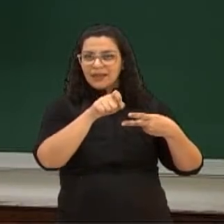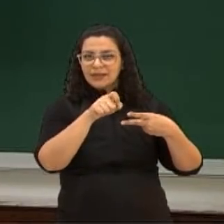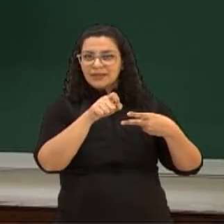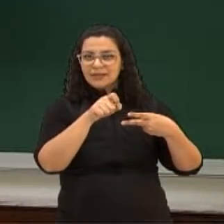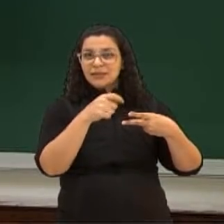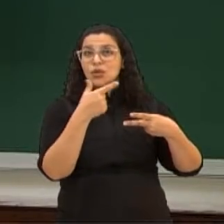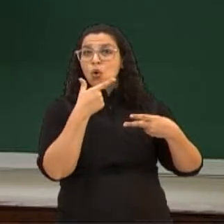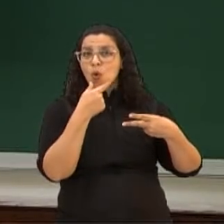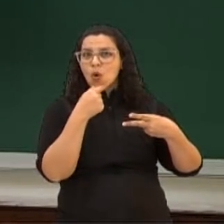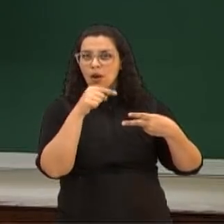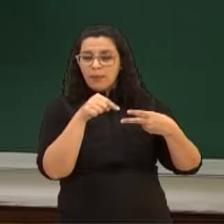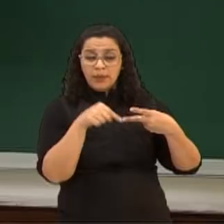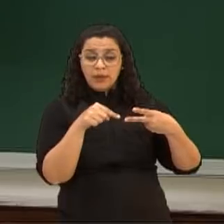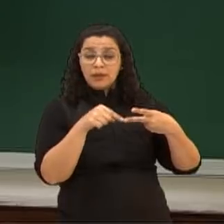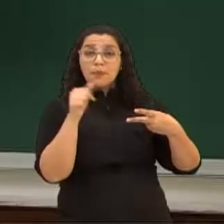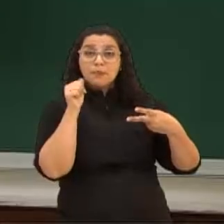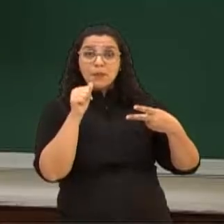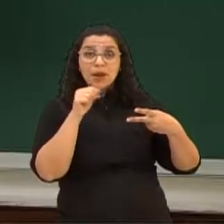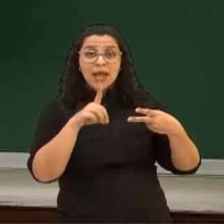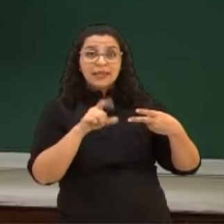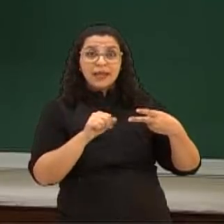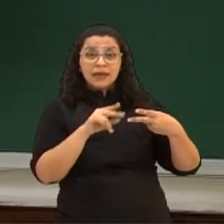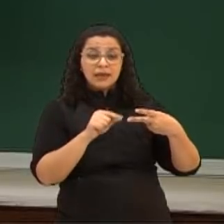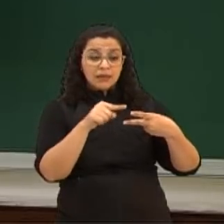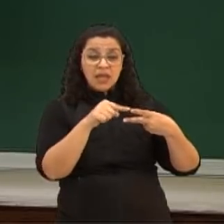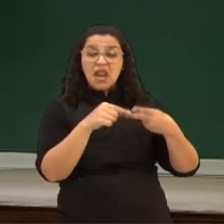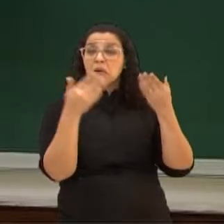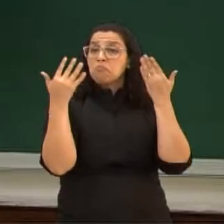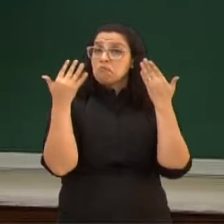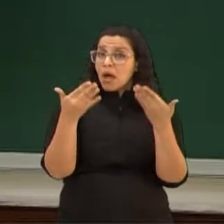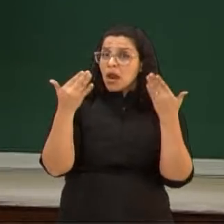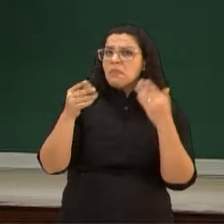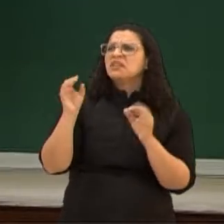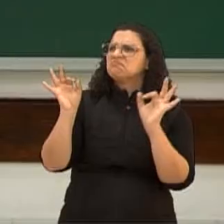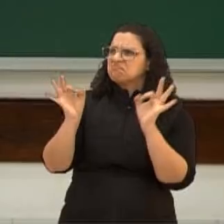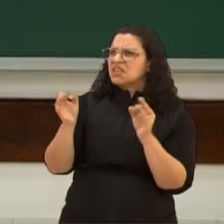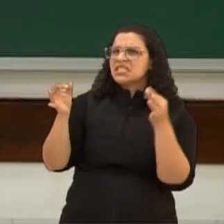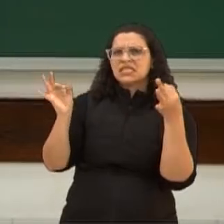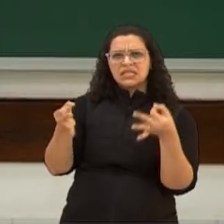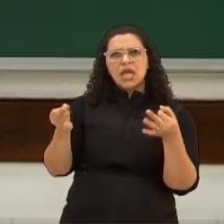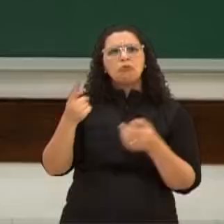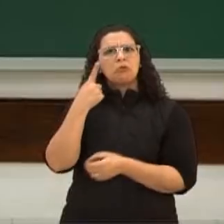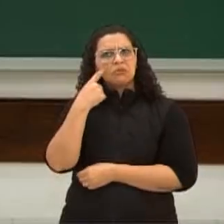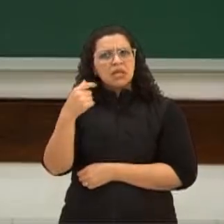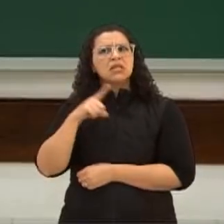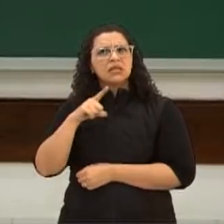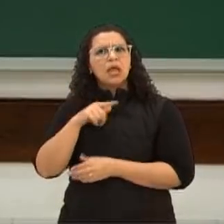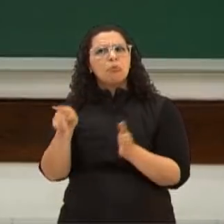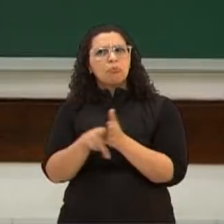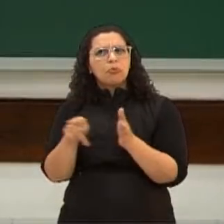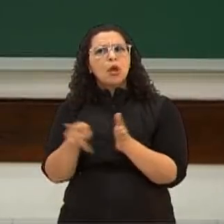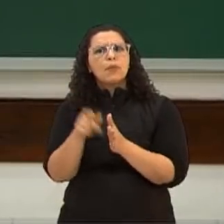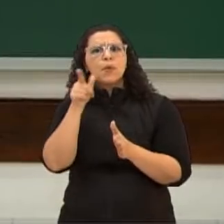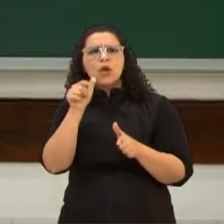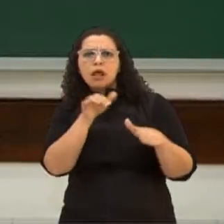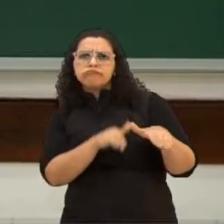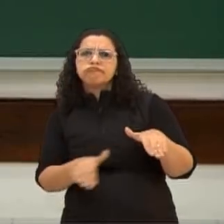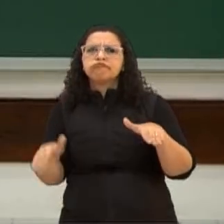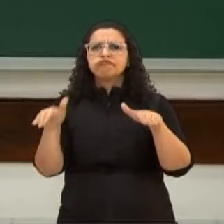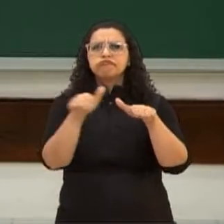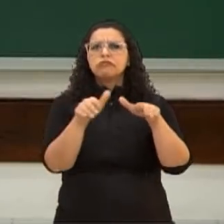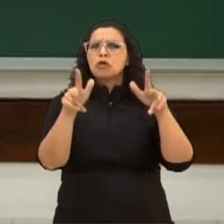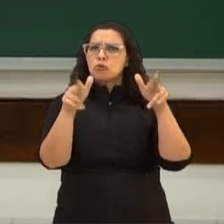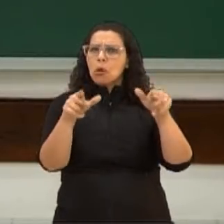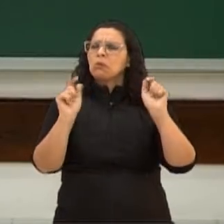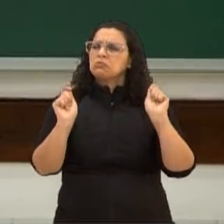escrito ali pelo Alex, trazia o quê? Parabenizava, achava interessante, né? Interessante